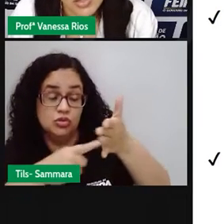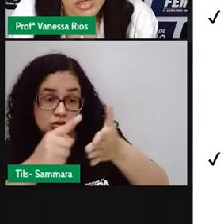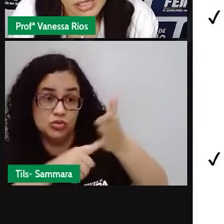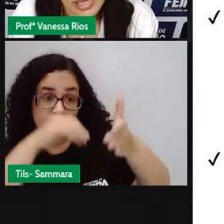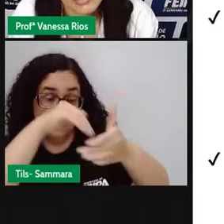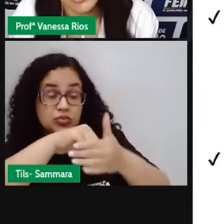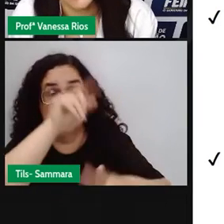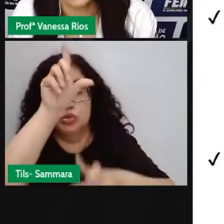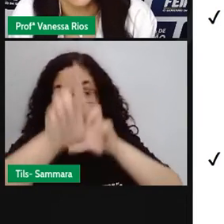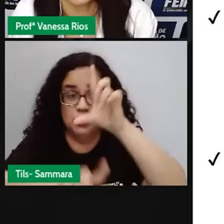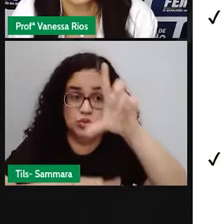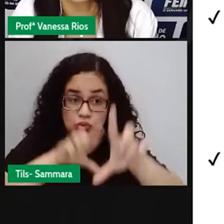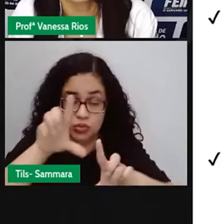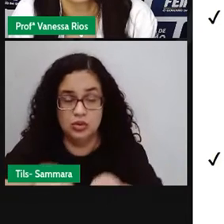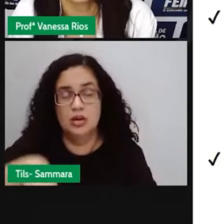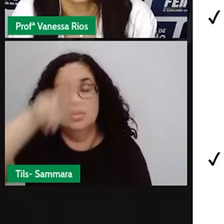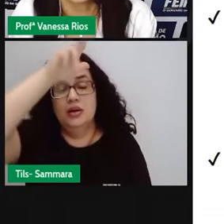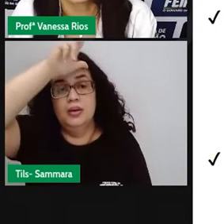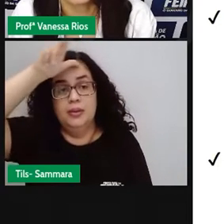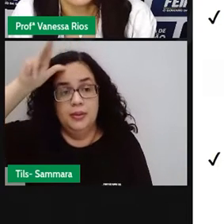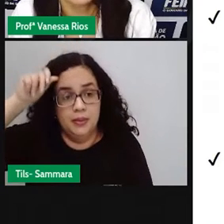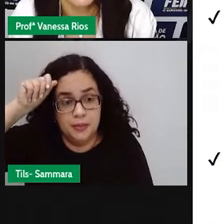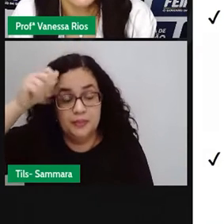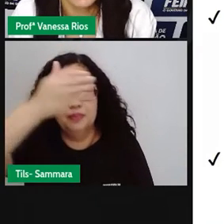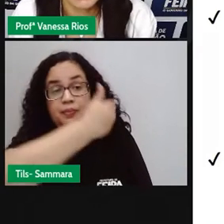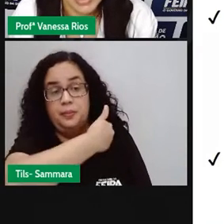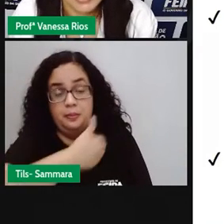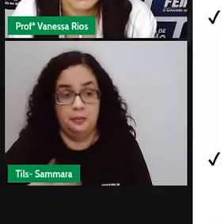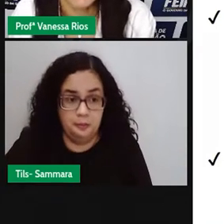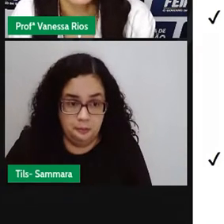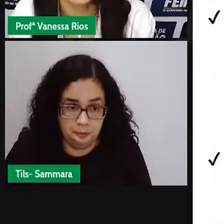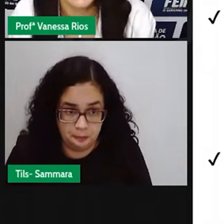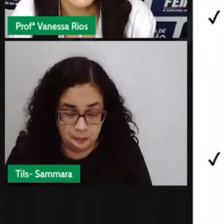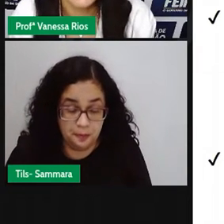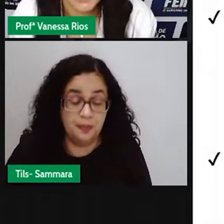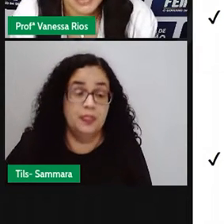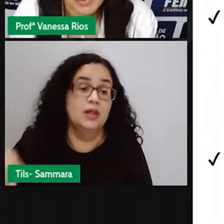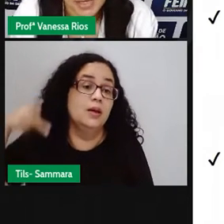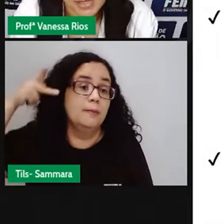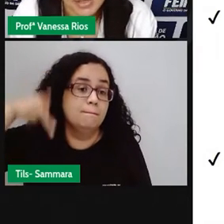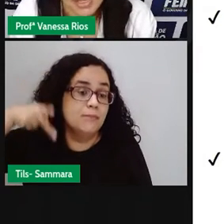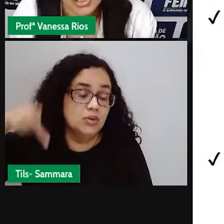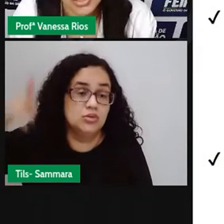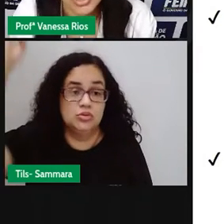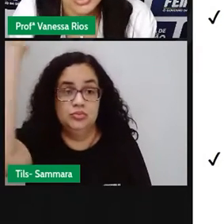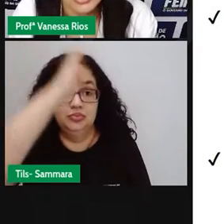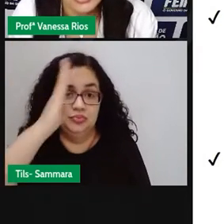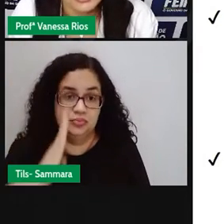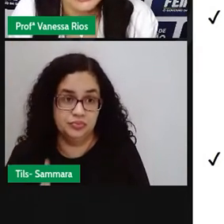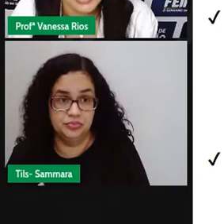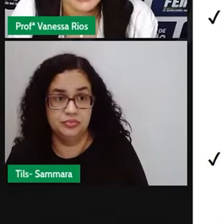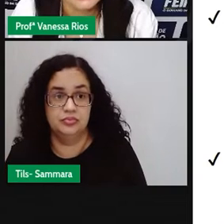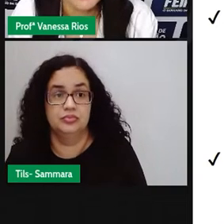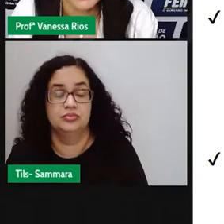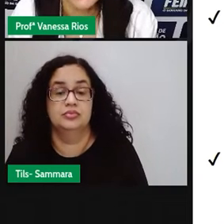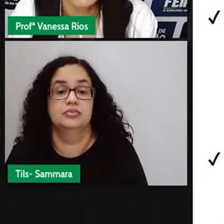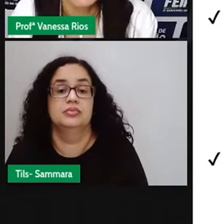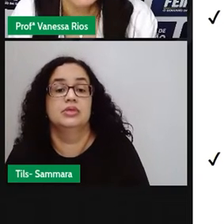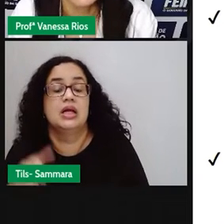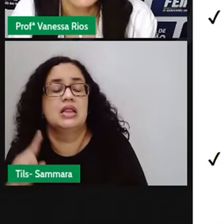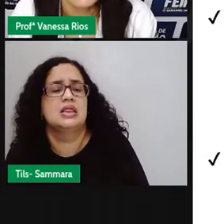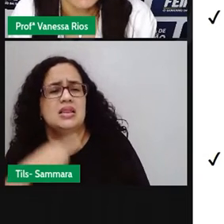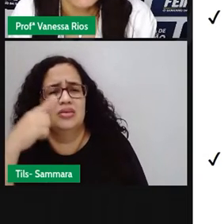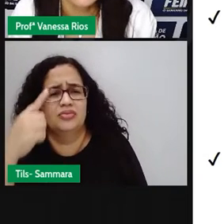a escolher os nossos representantes políticos nacionais, votar para presidente. E aí, depois